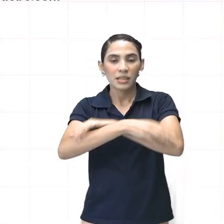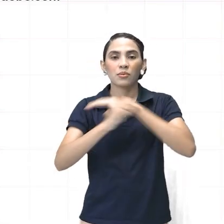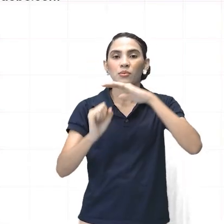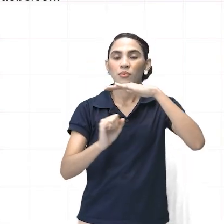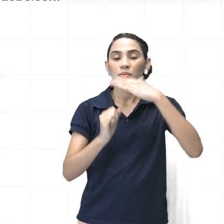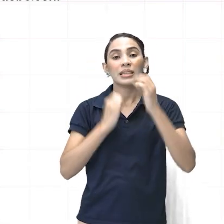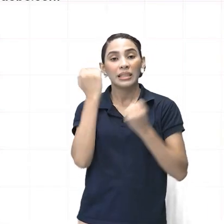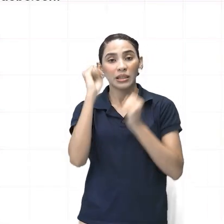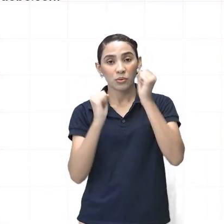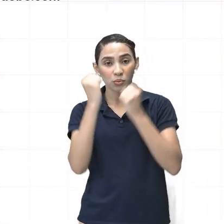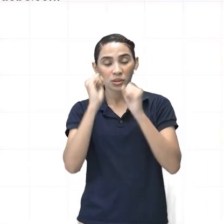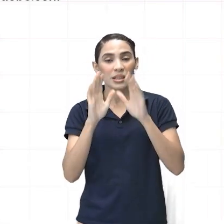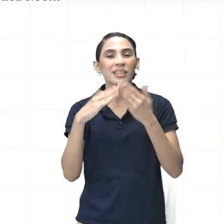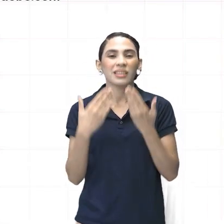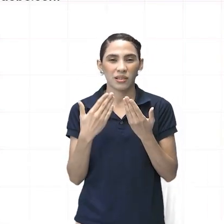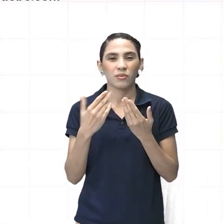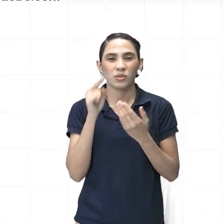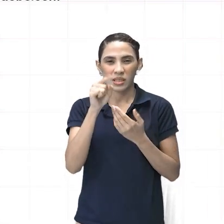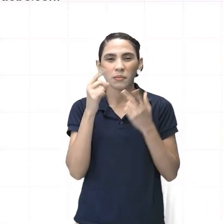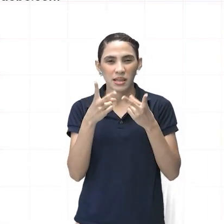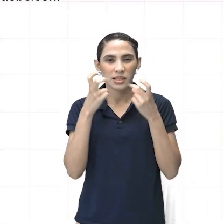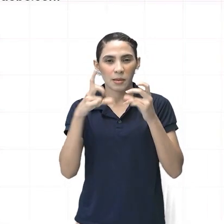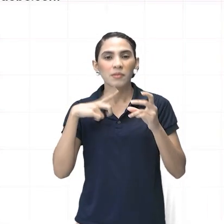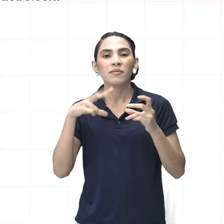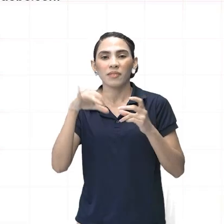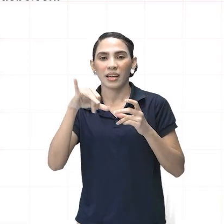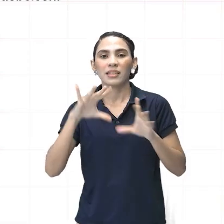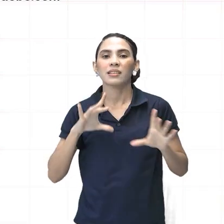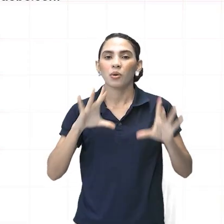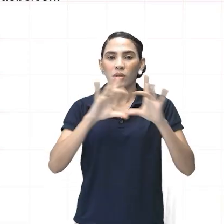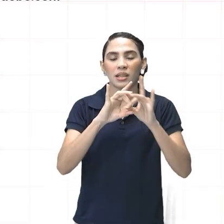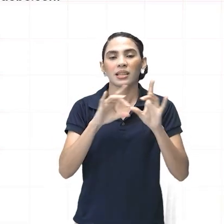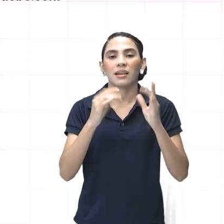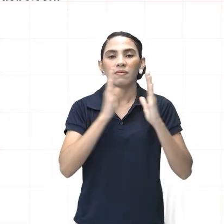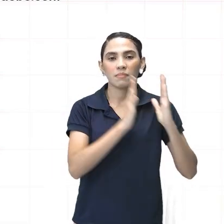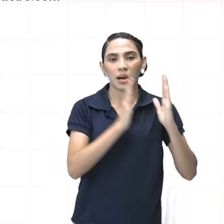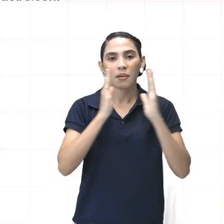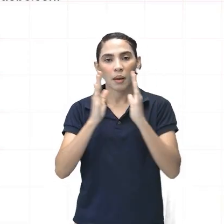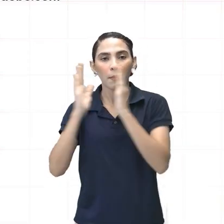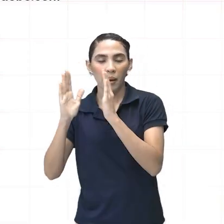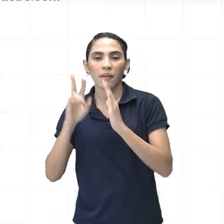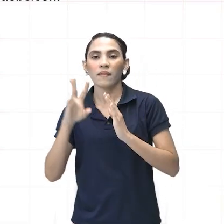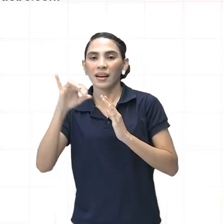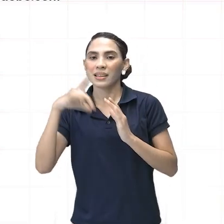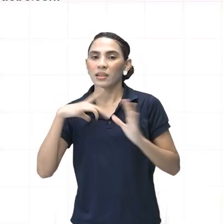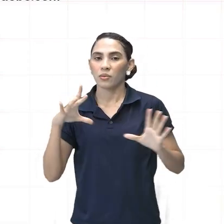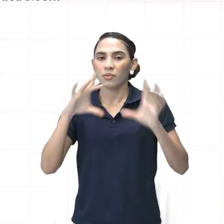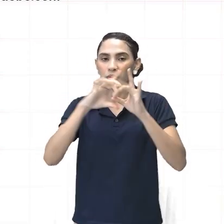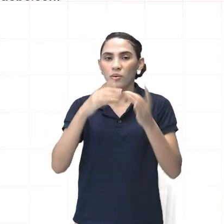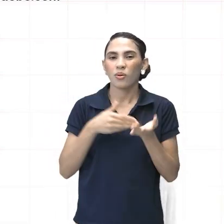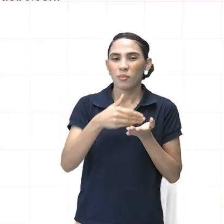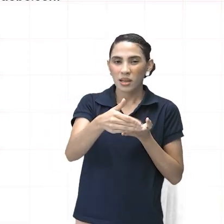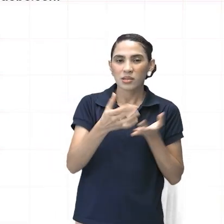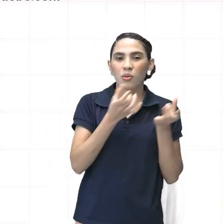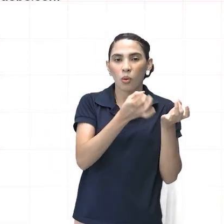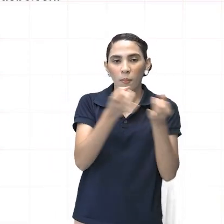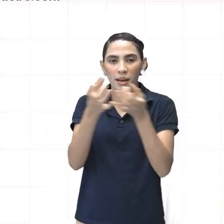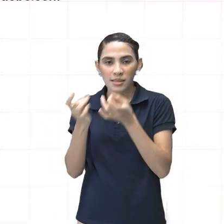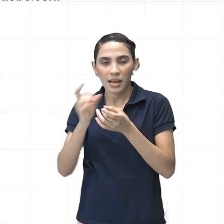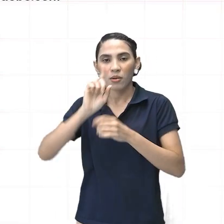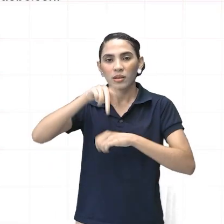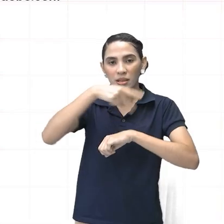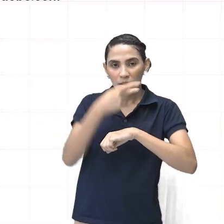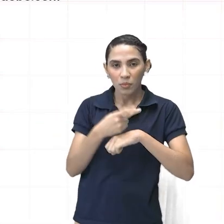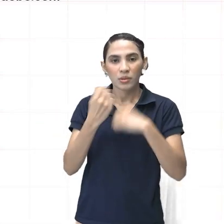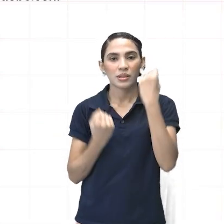indústrias, né? Então, olha só como está conectando, né, essas fases do capitalismo, iniciando com o comercial, passando